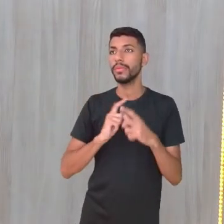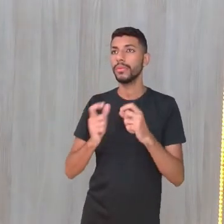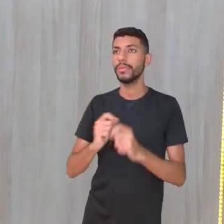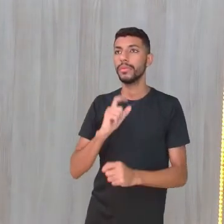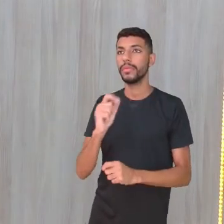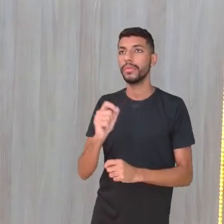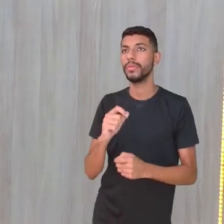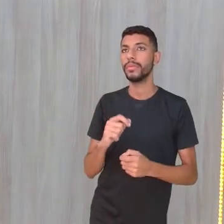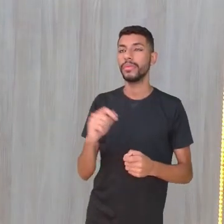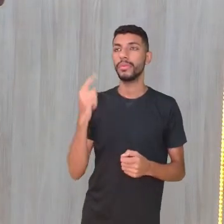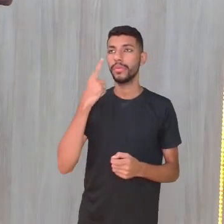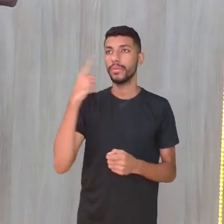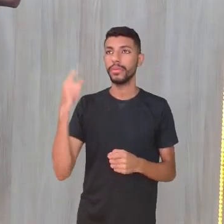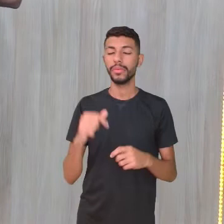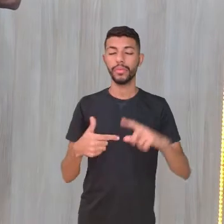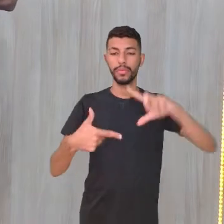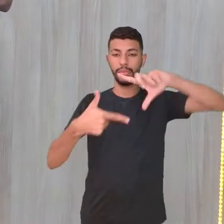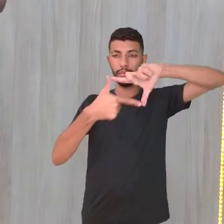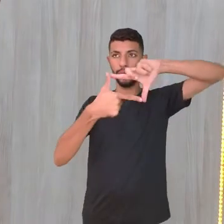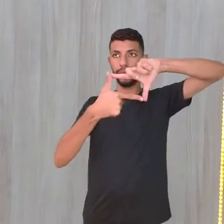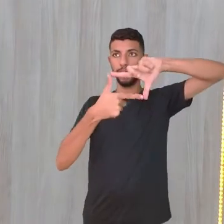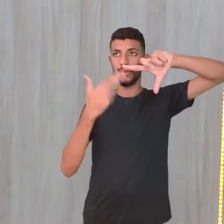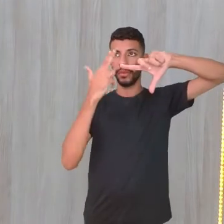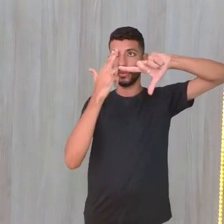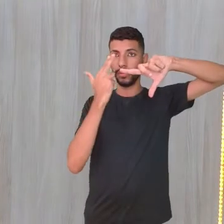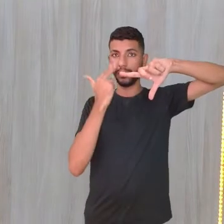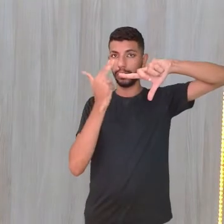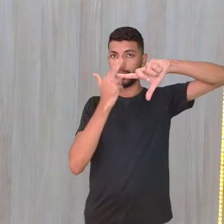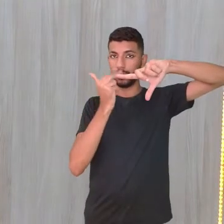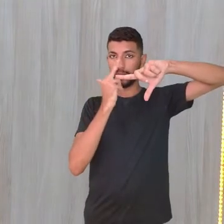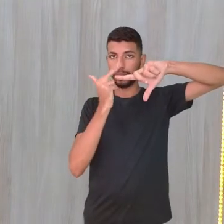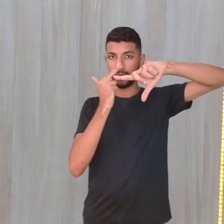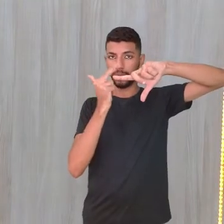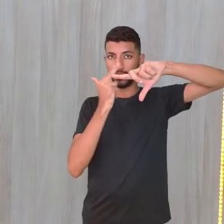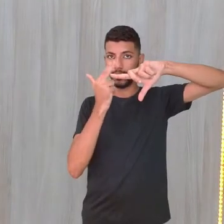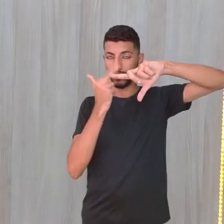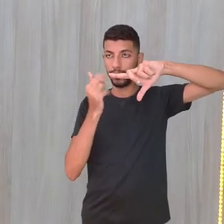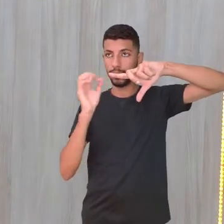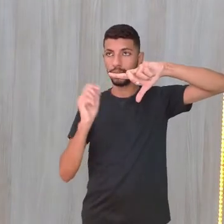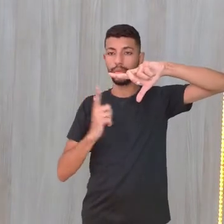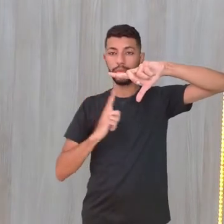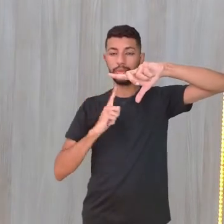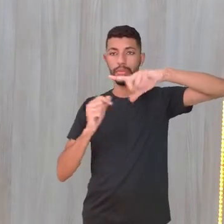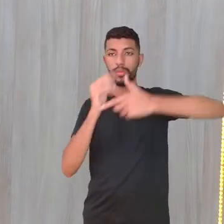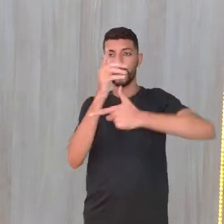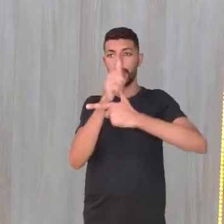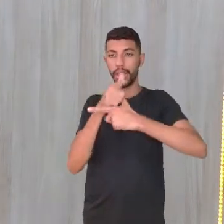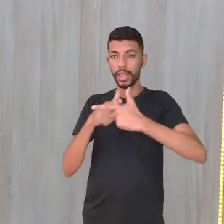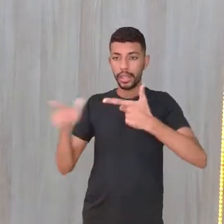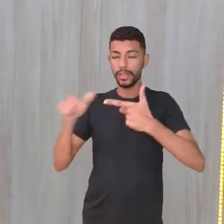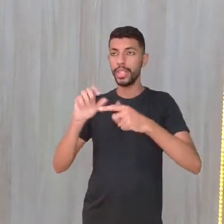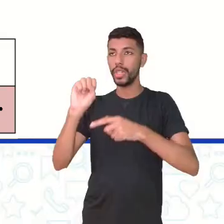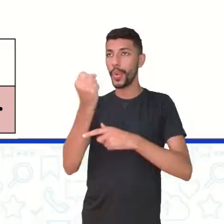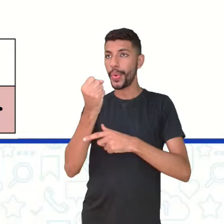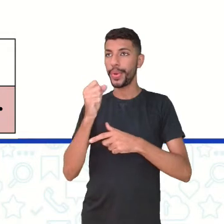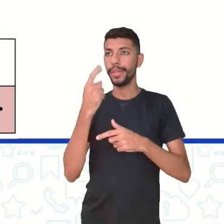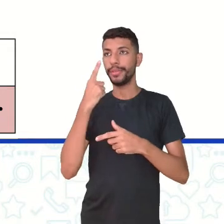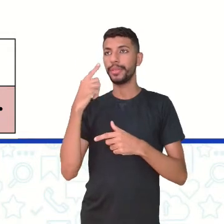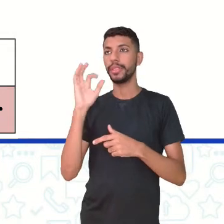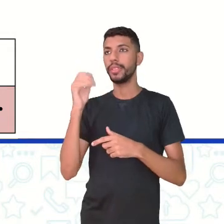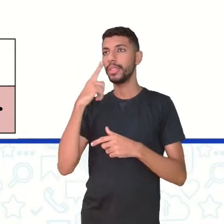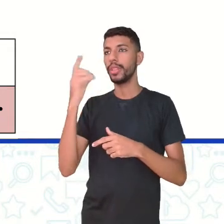quadradinho, certo? O mesmo retângulo que está dividido aí em 8 pedaços. Então, cada pedacinho desse